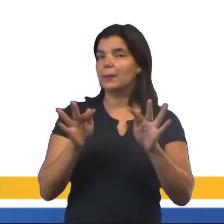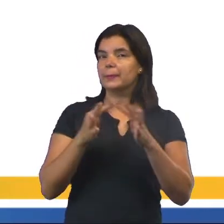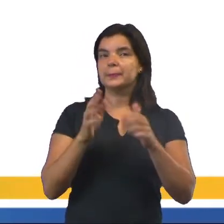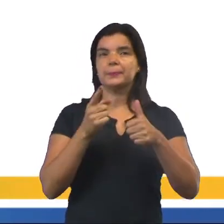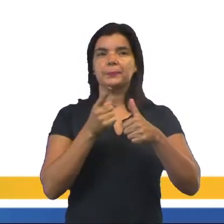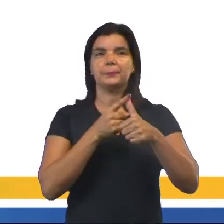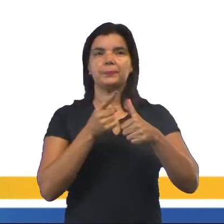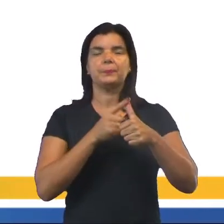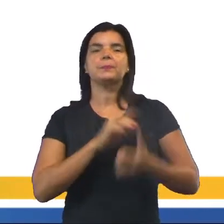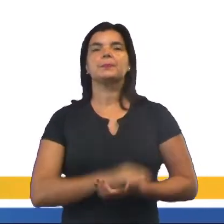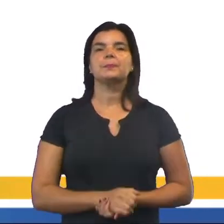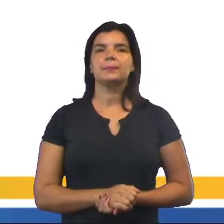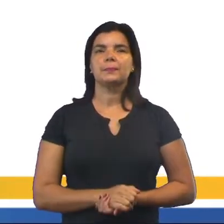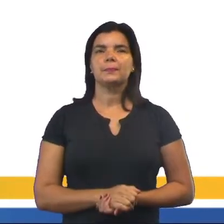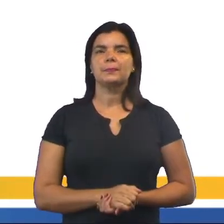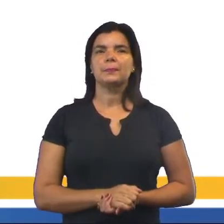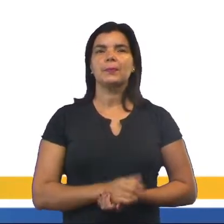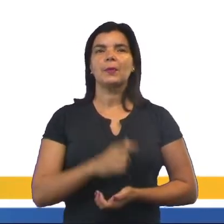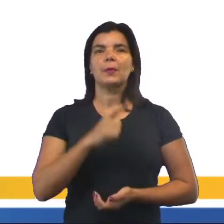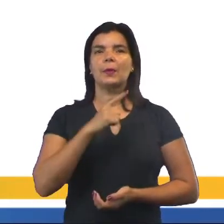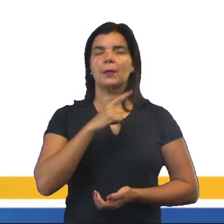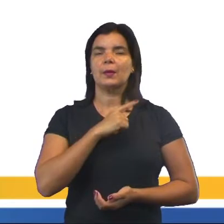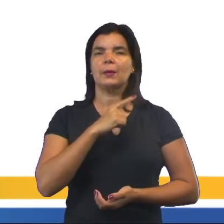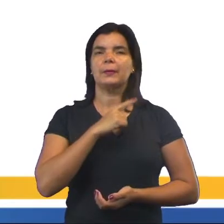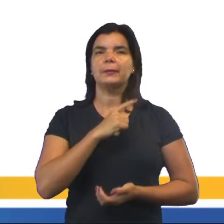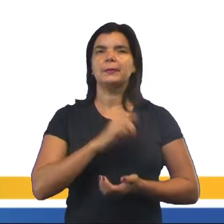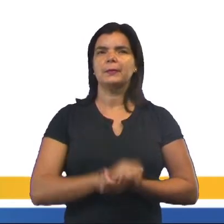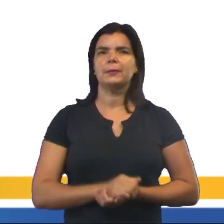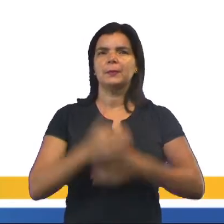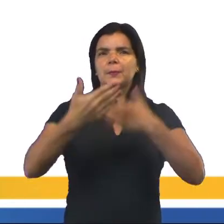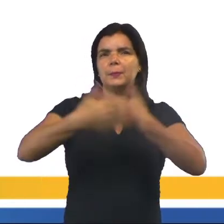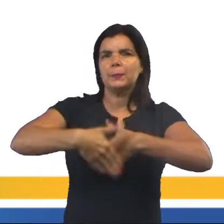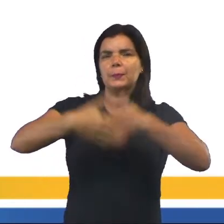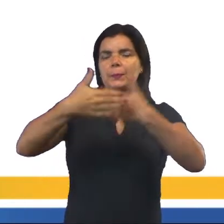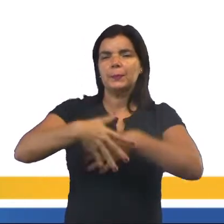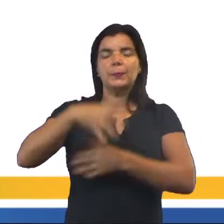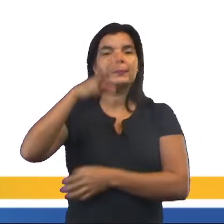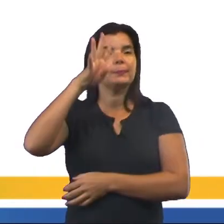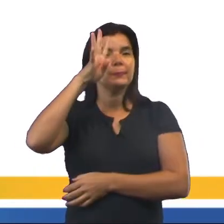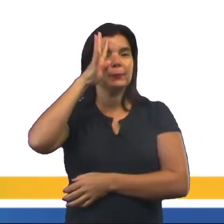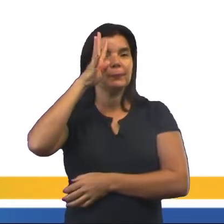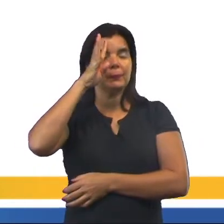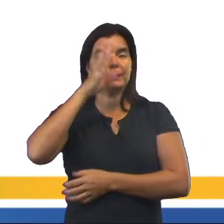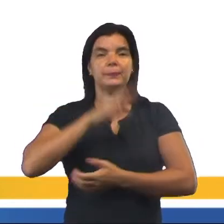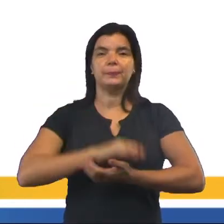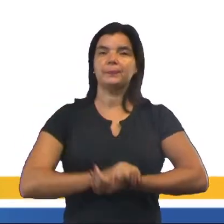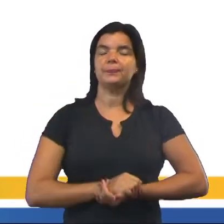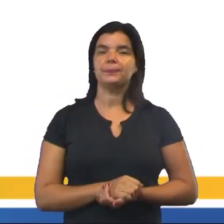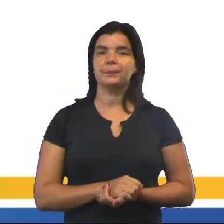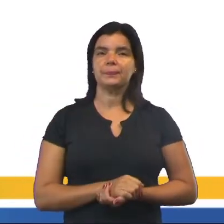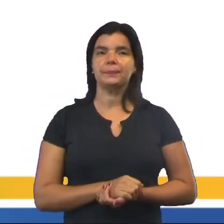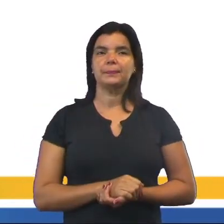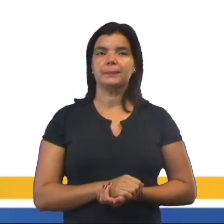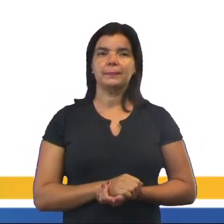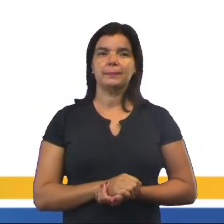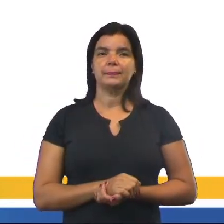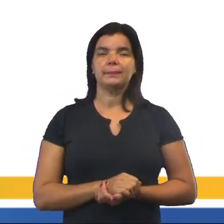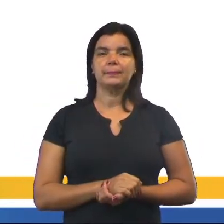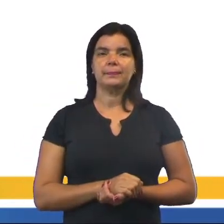O primeiro exemplo diz: I have a test on Wednesday. Eu tenho uma prova na